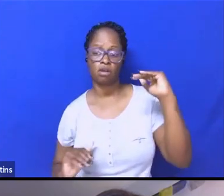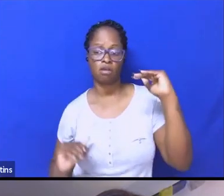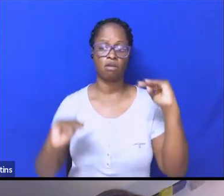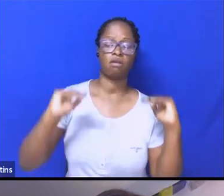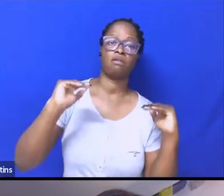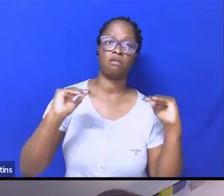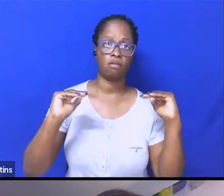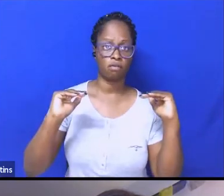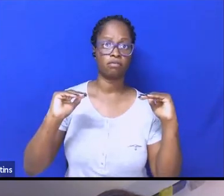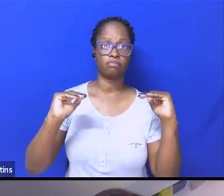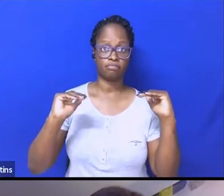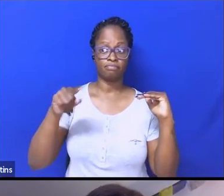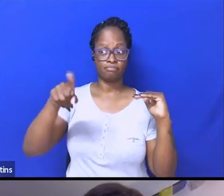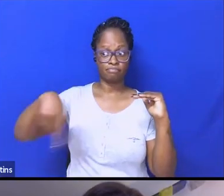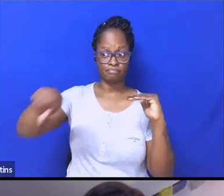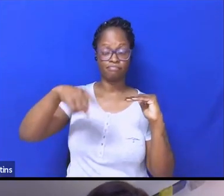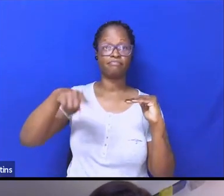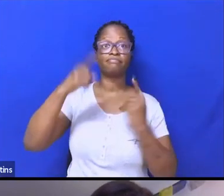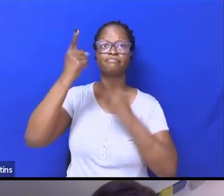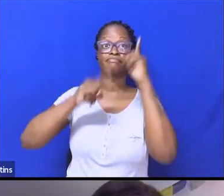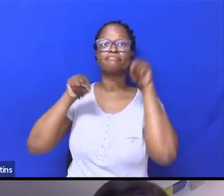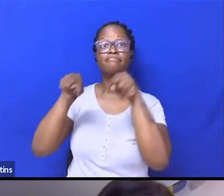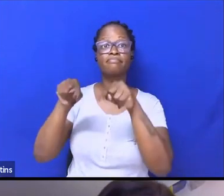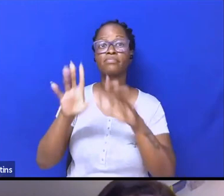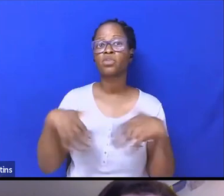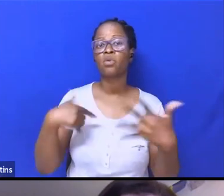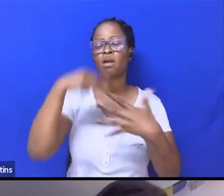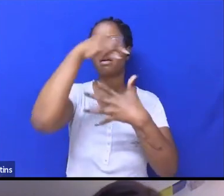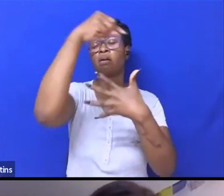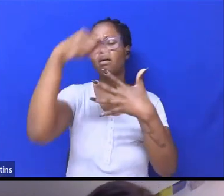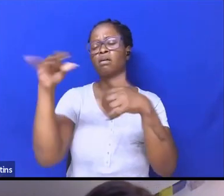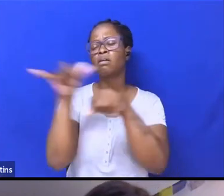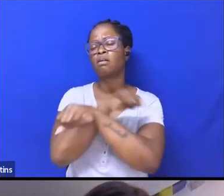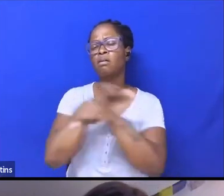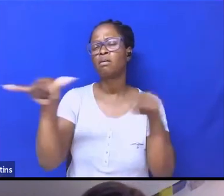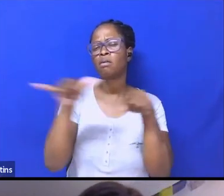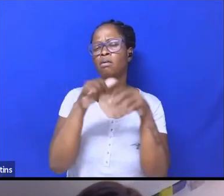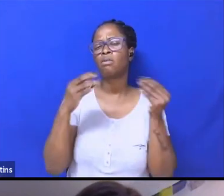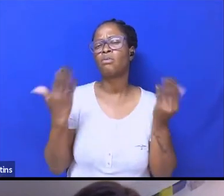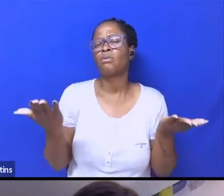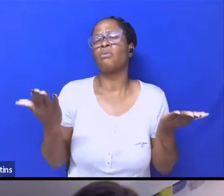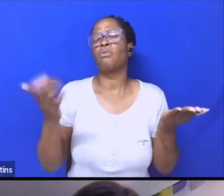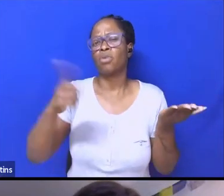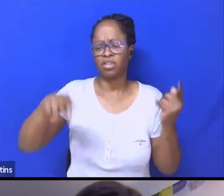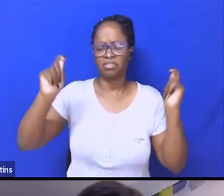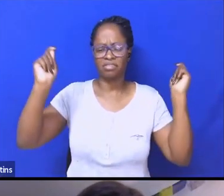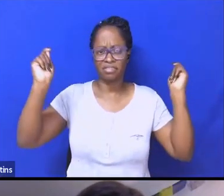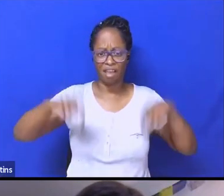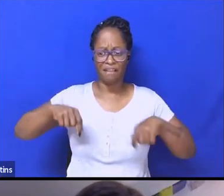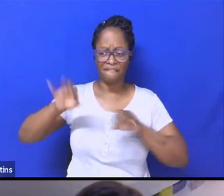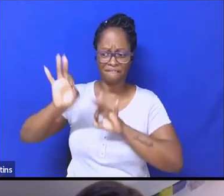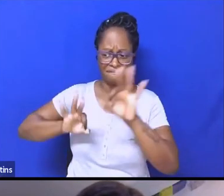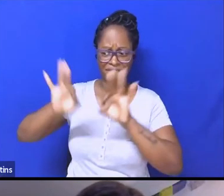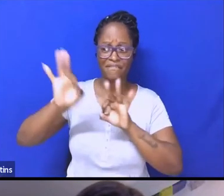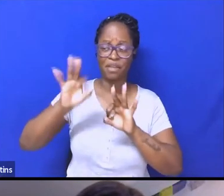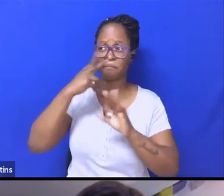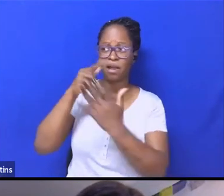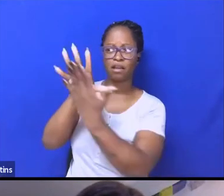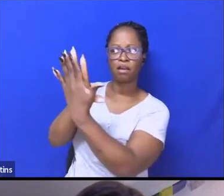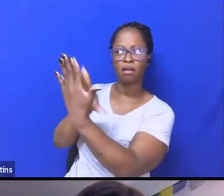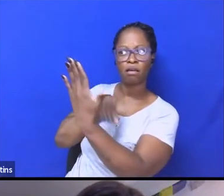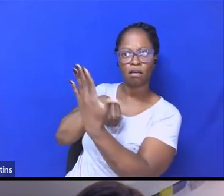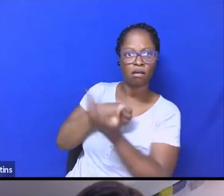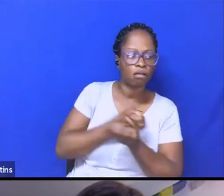na Assembleia Constituinte Chilena Então quais foram essas estratégias quais lições a gente também pode fazer aqui e levar para